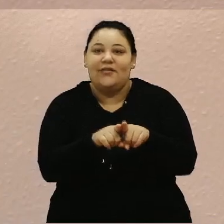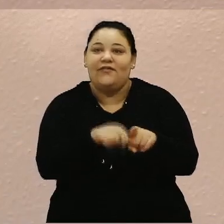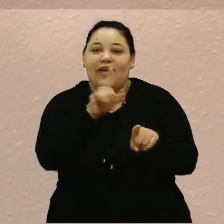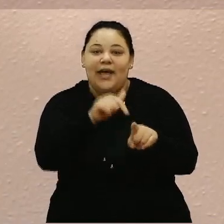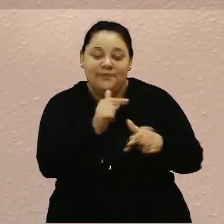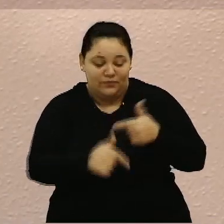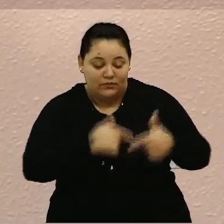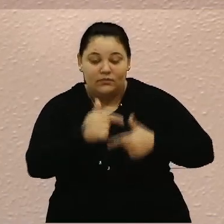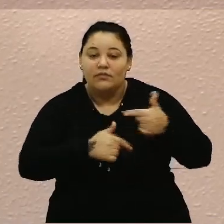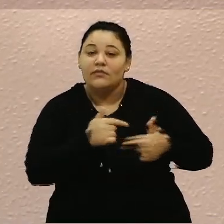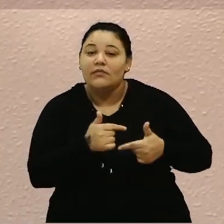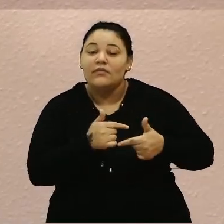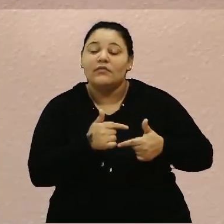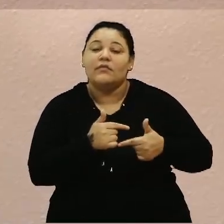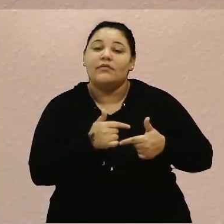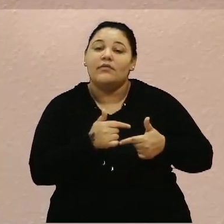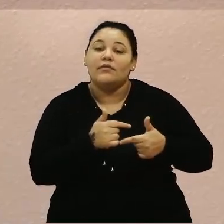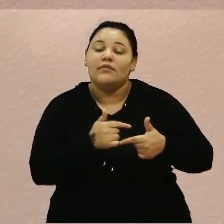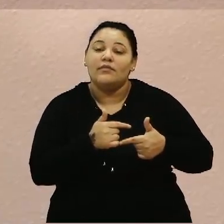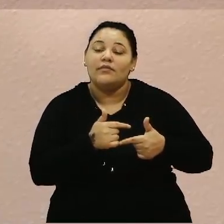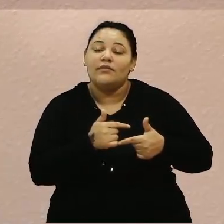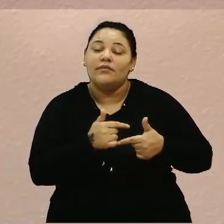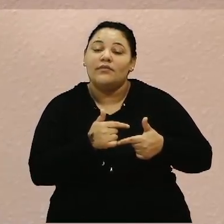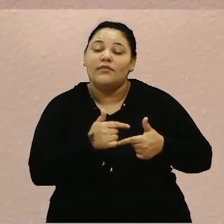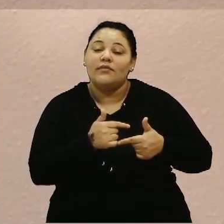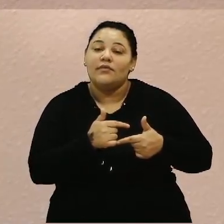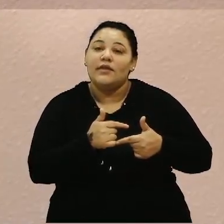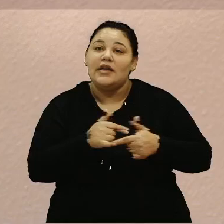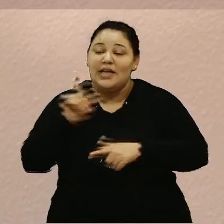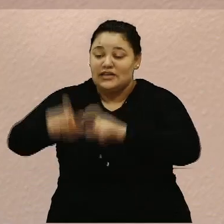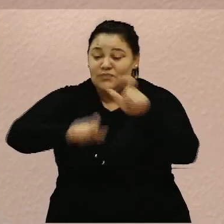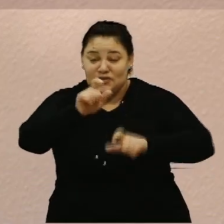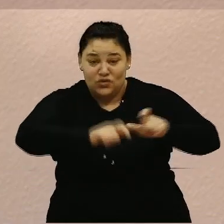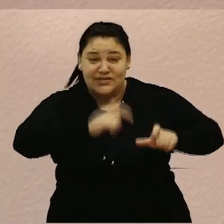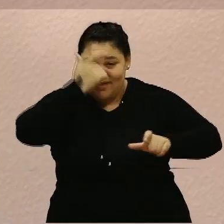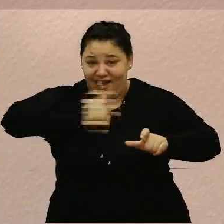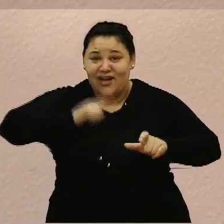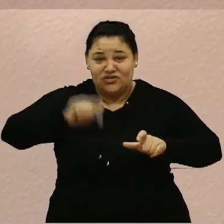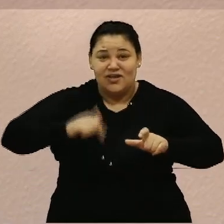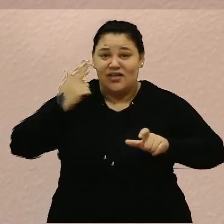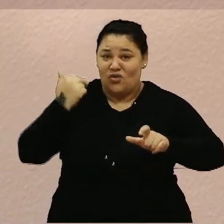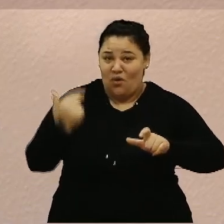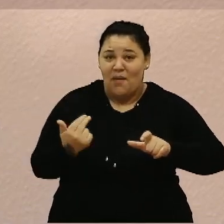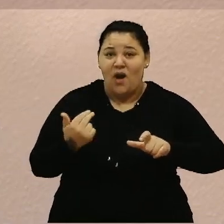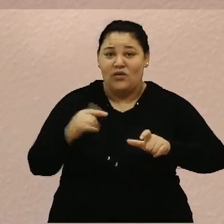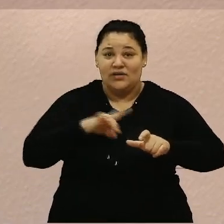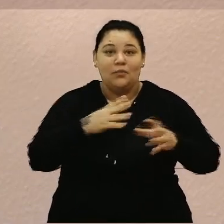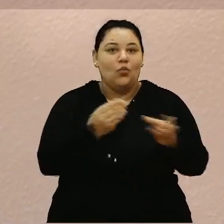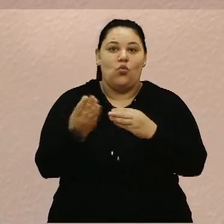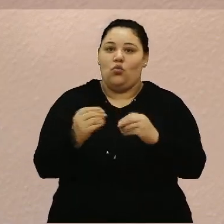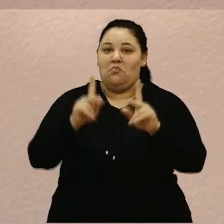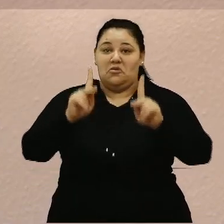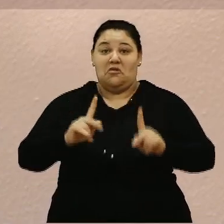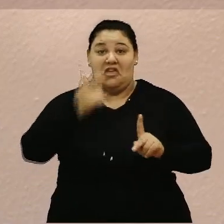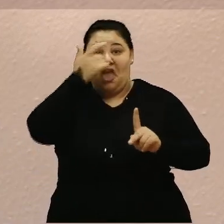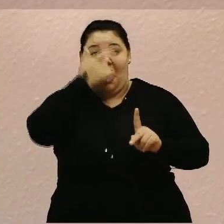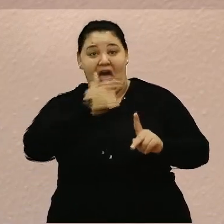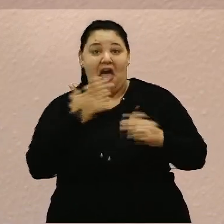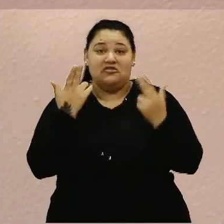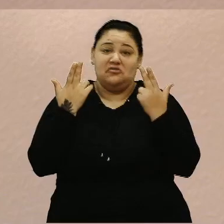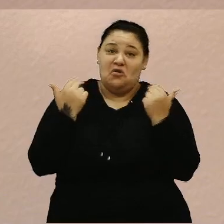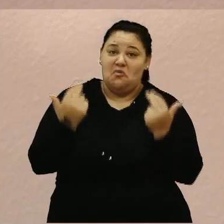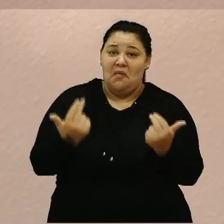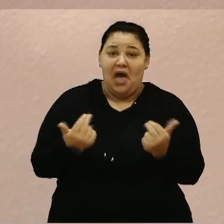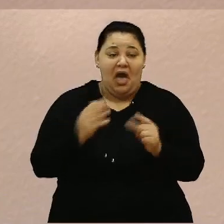na prevenção de acontecer, e para que as pessoas que acham que isso é normal, né, que nós temos muitas pessoas que ainda acham que esse tipo de